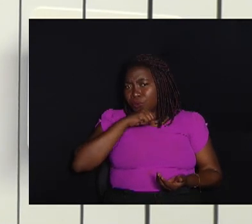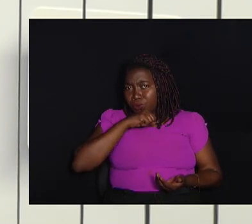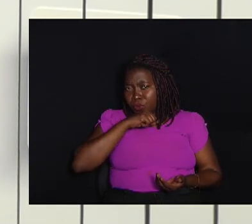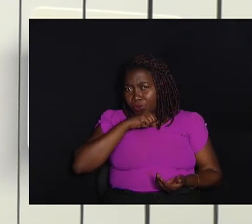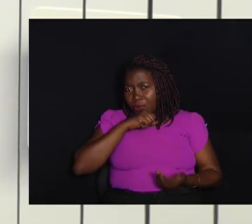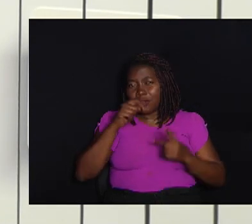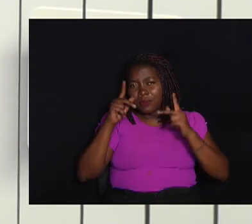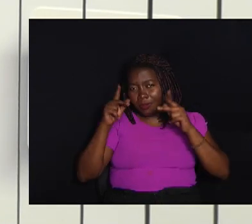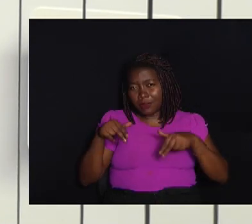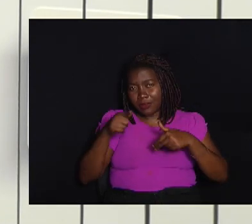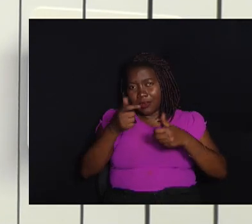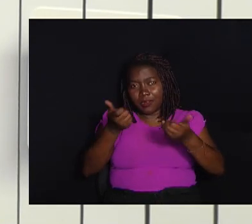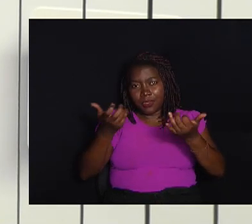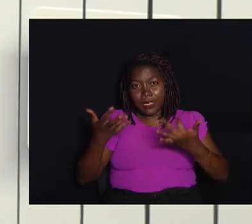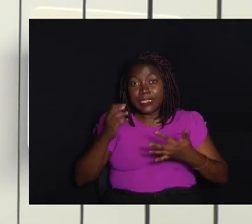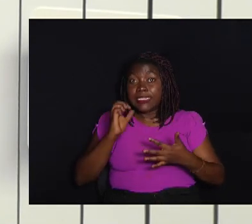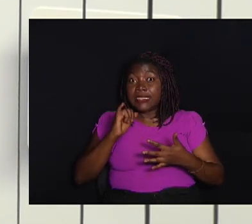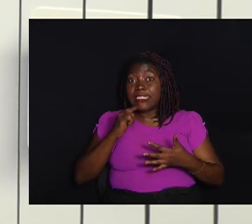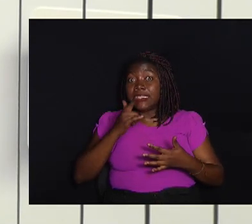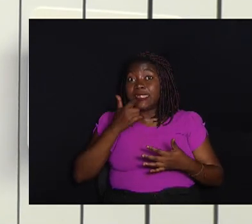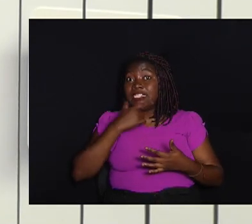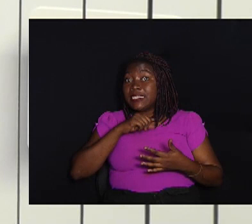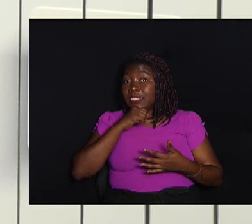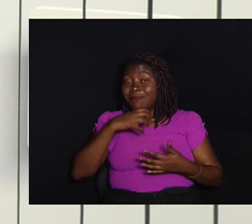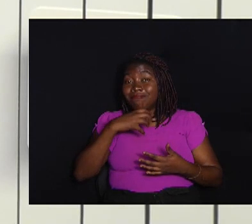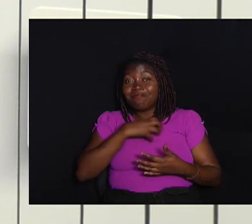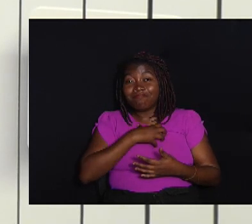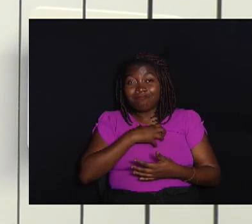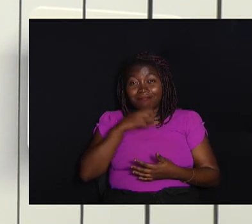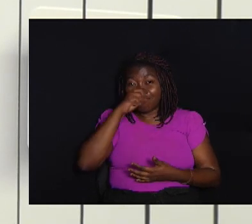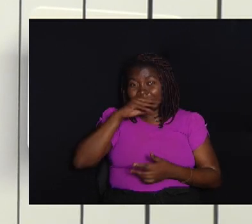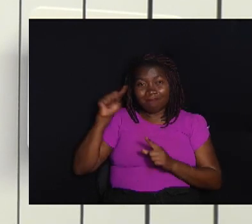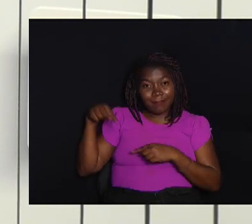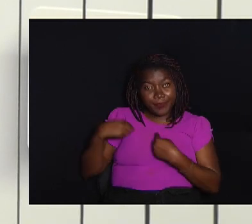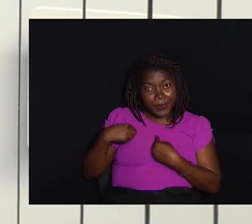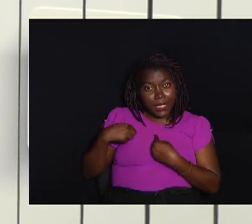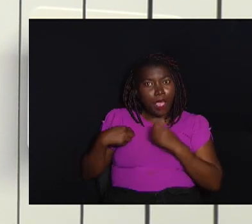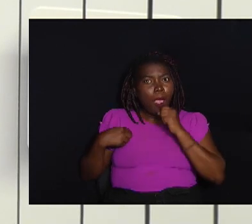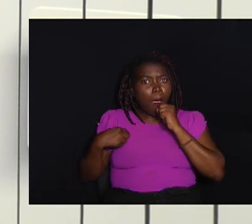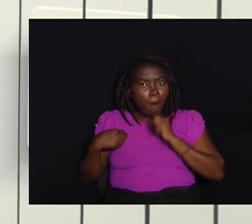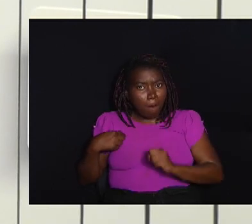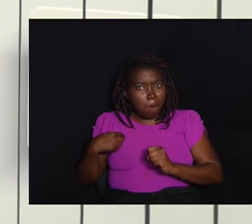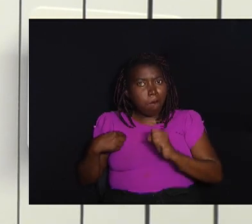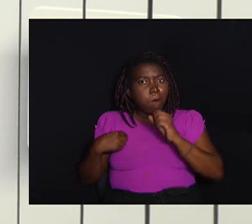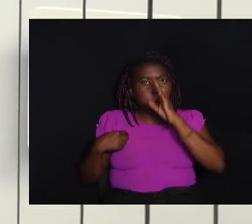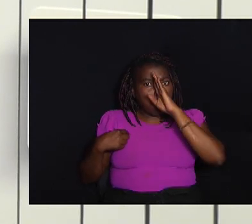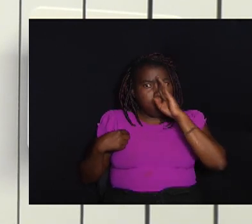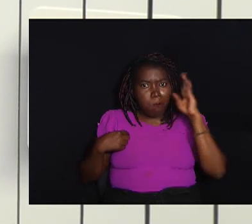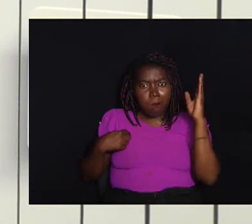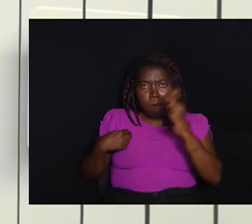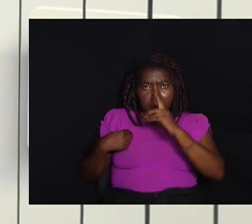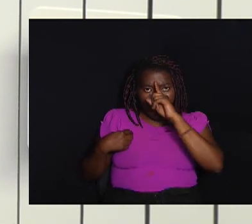senhora explicou, né? Então, se o genitor se sentir violado, ele também pode emitir um mandado de busca da